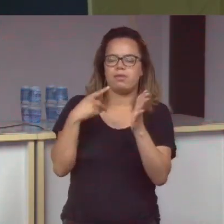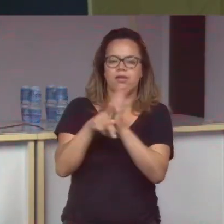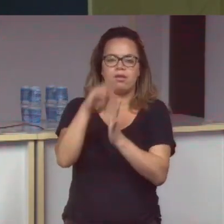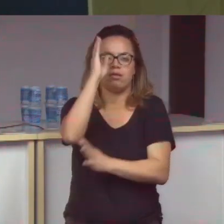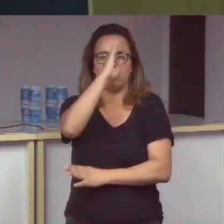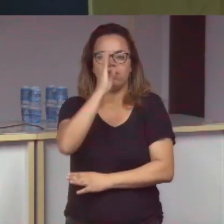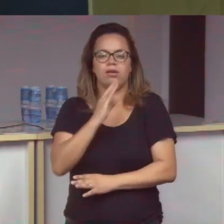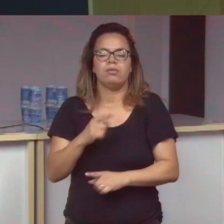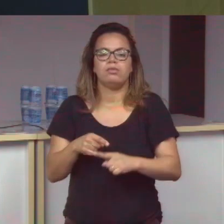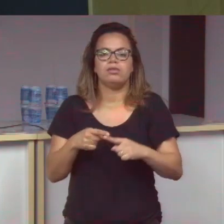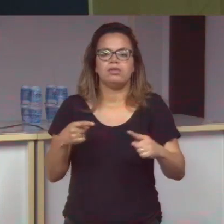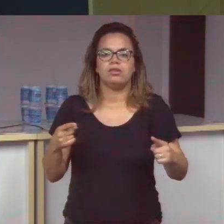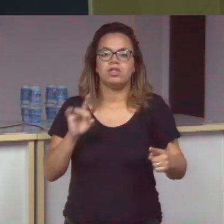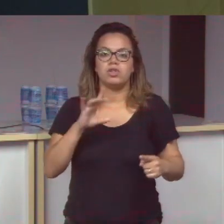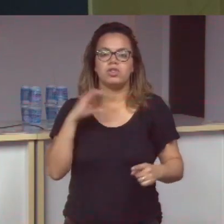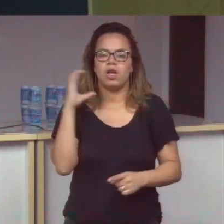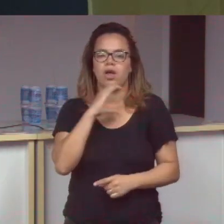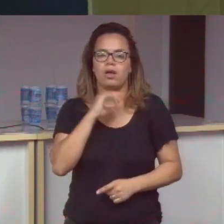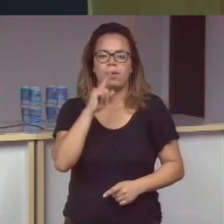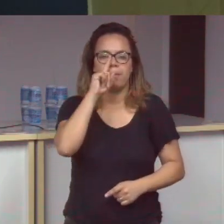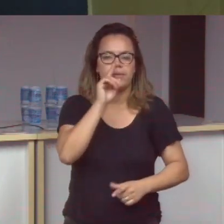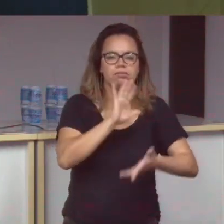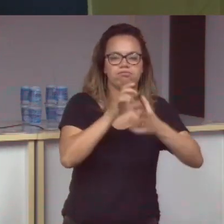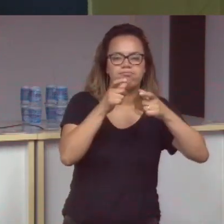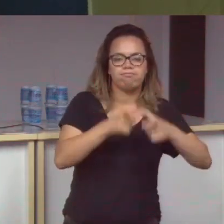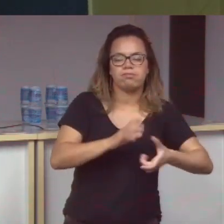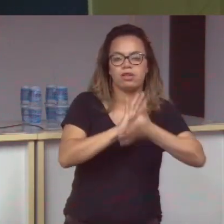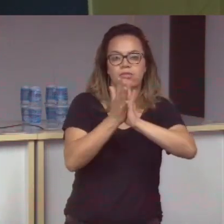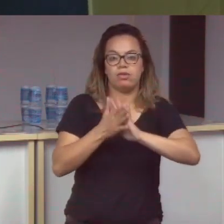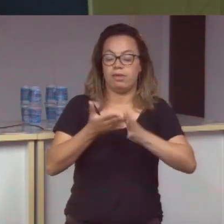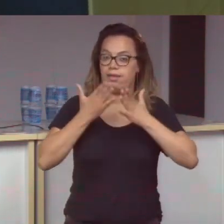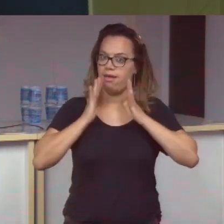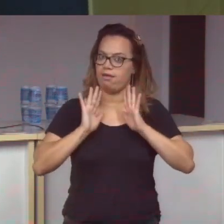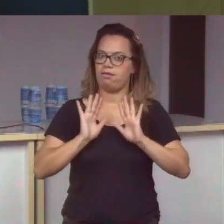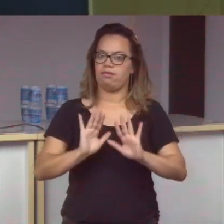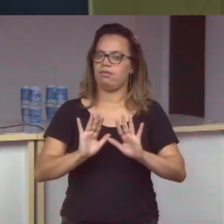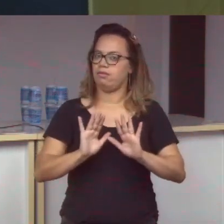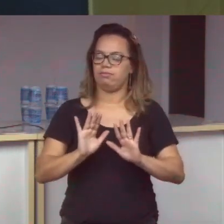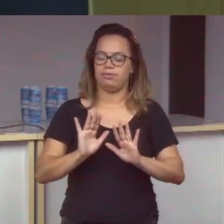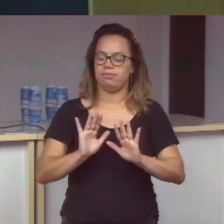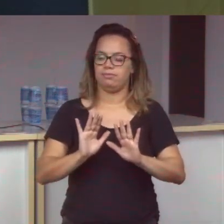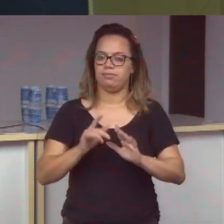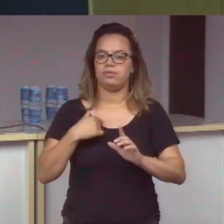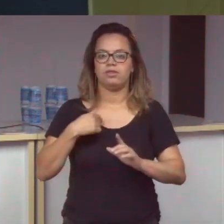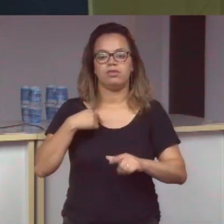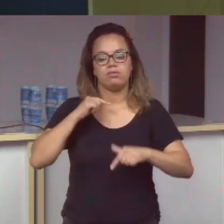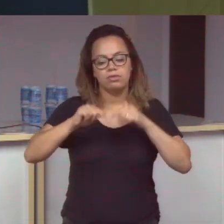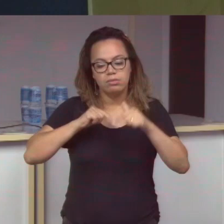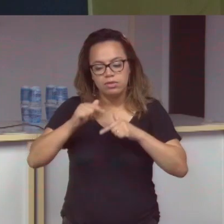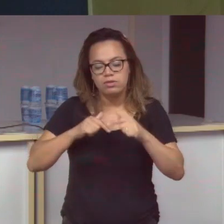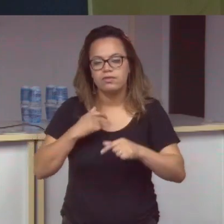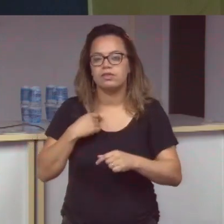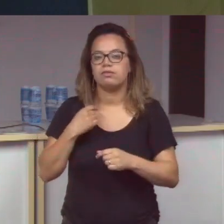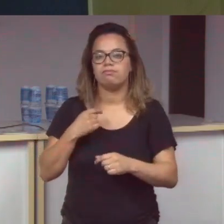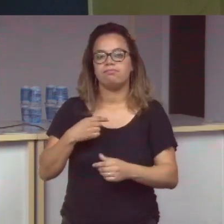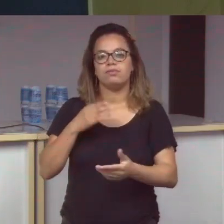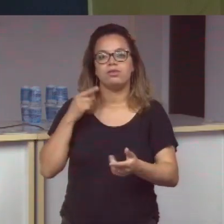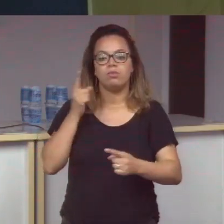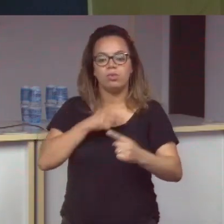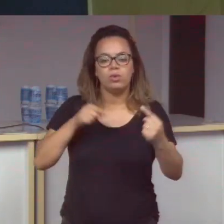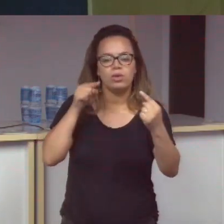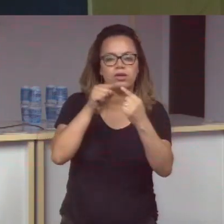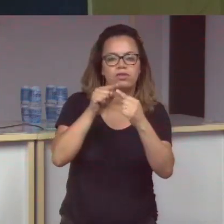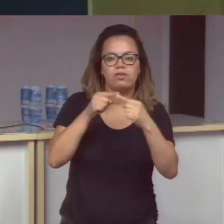brasileira para emergências e desastres. Calma, nós vamos fazer isso, estamos trabalhando nessa direção, mas